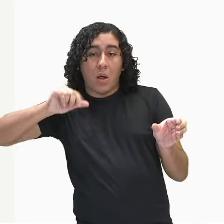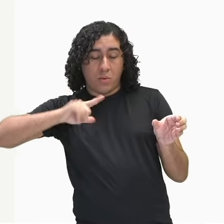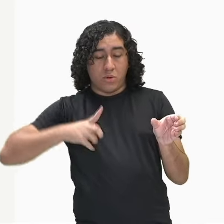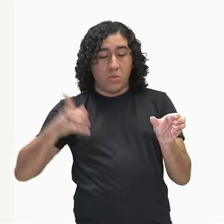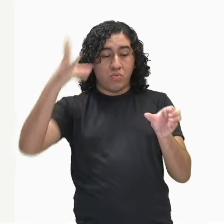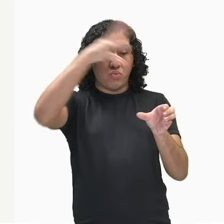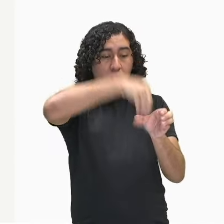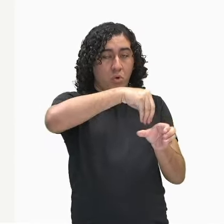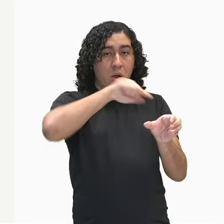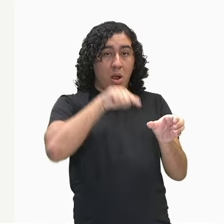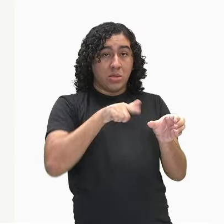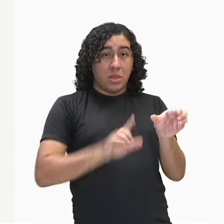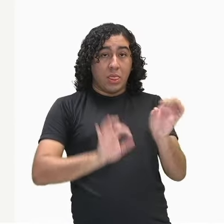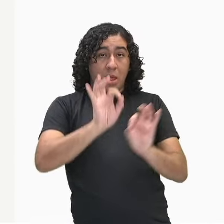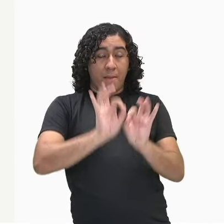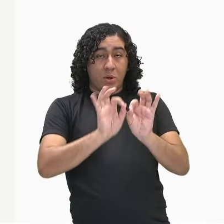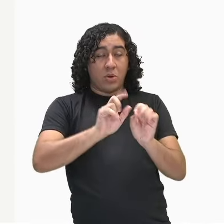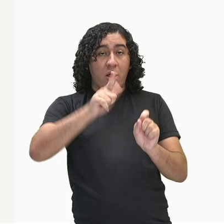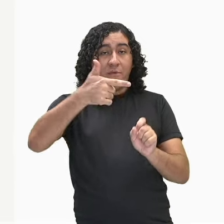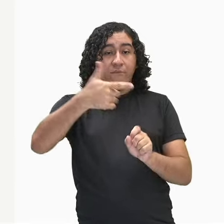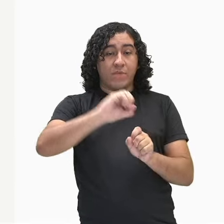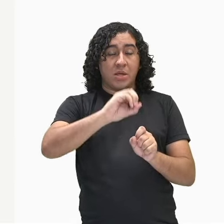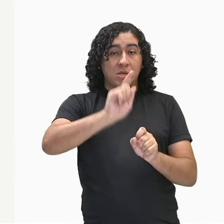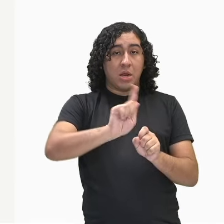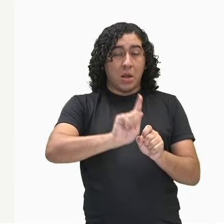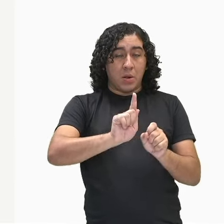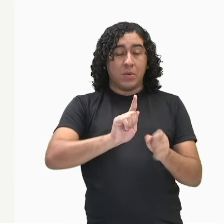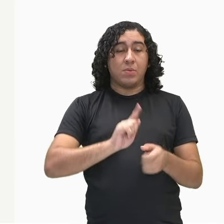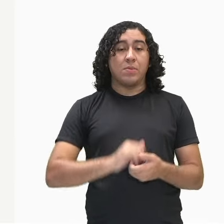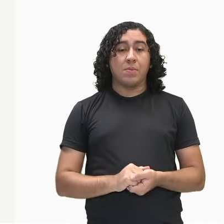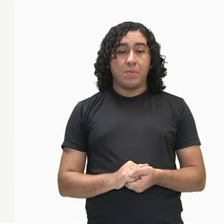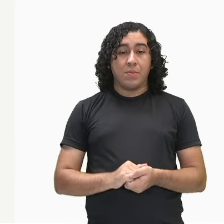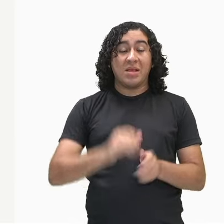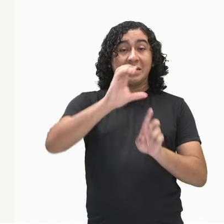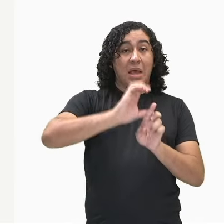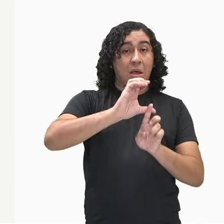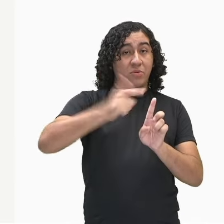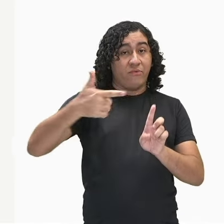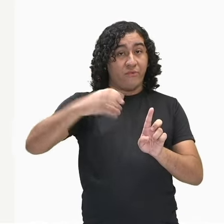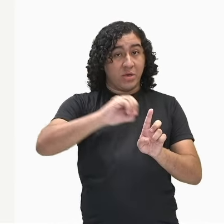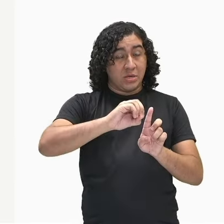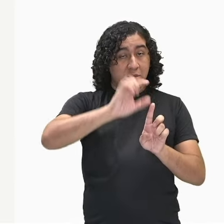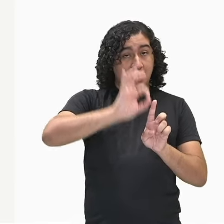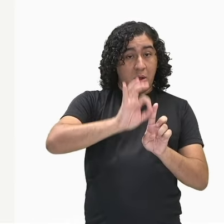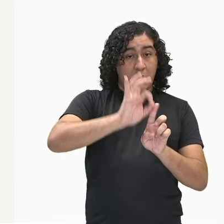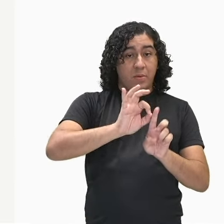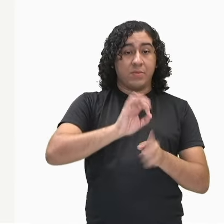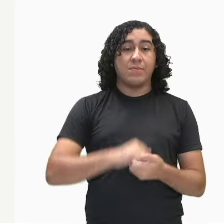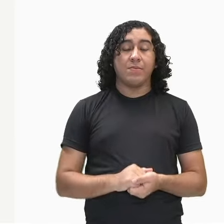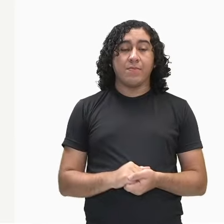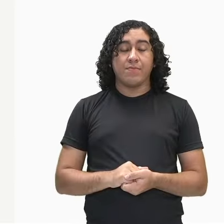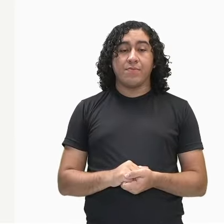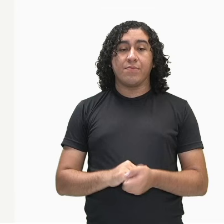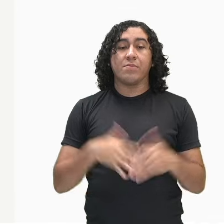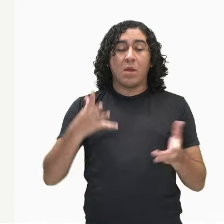Celsius. Nessa temperatura, ele está colocando que o CS é 36. Então, ele colocou 40